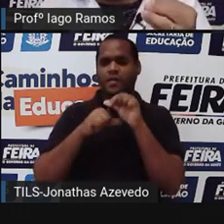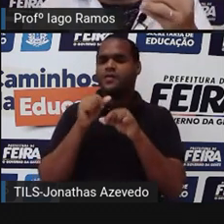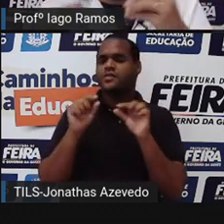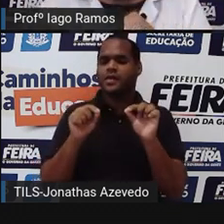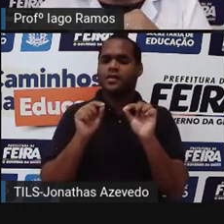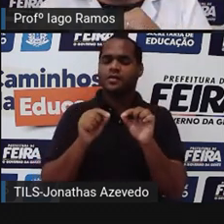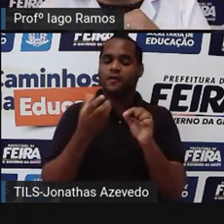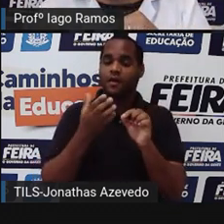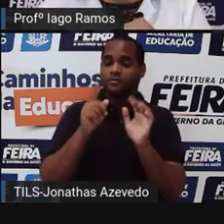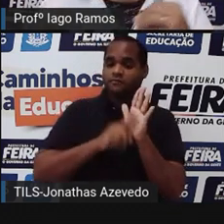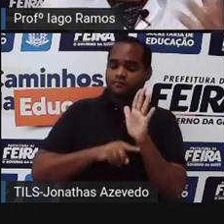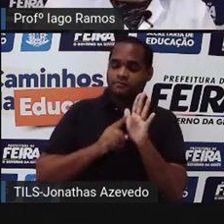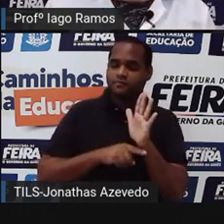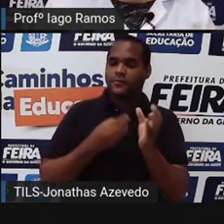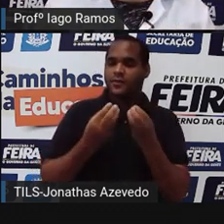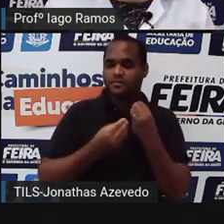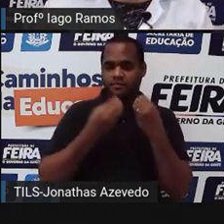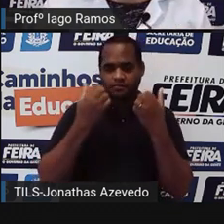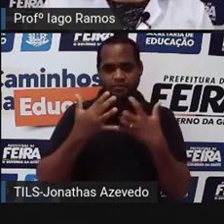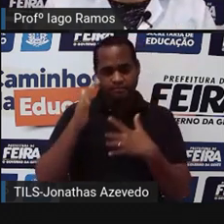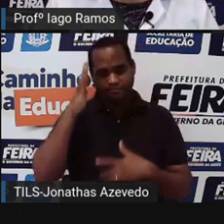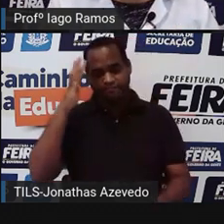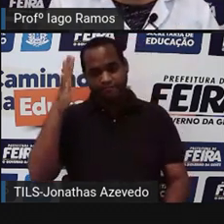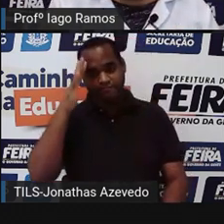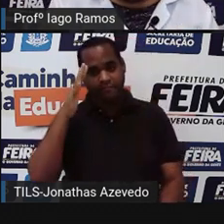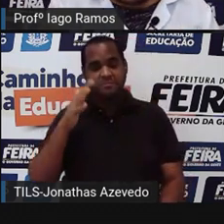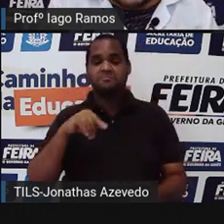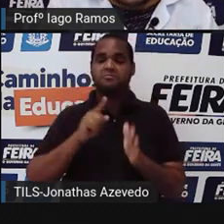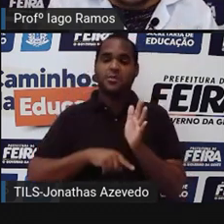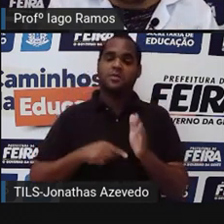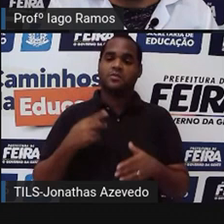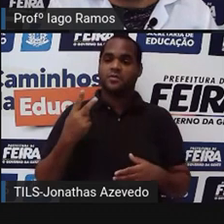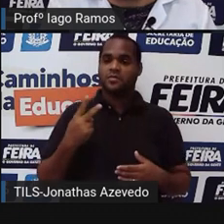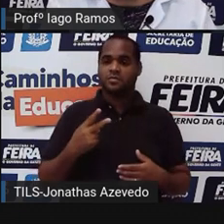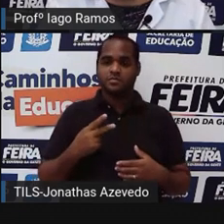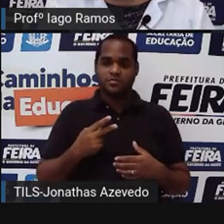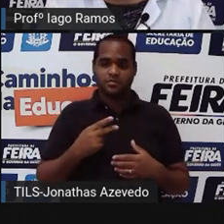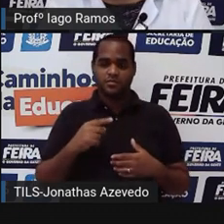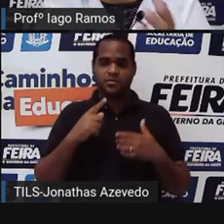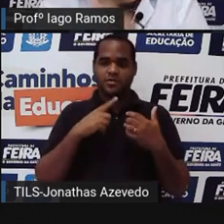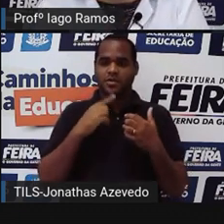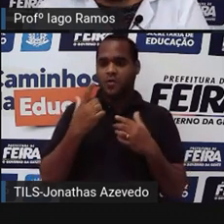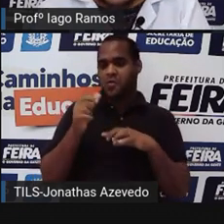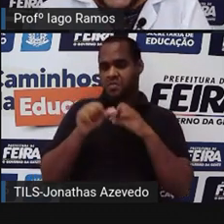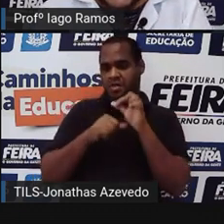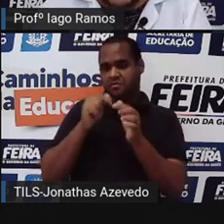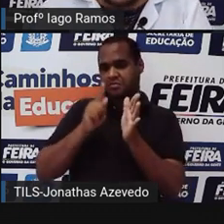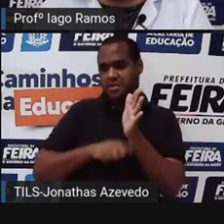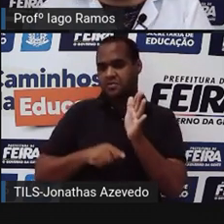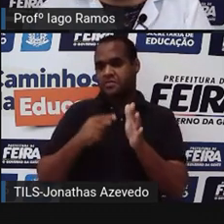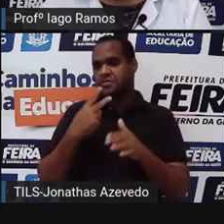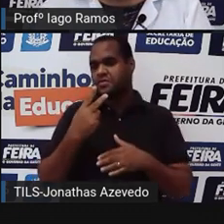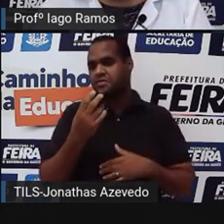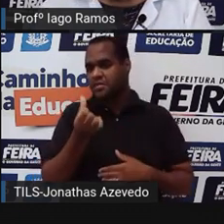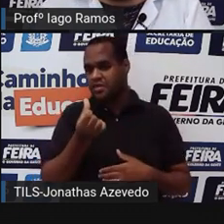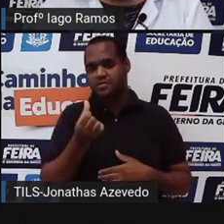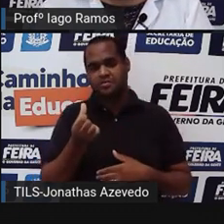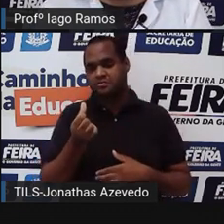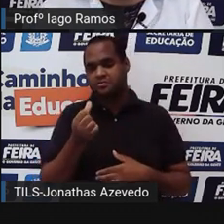oposto, eu quero que dê negativo, então eu vou pensar em menos 2 e menos 6, tá?